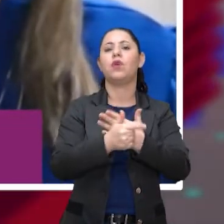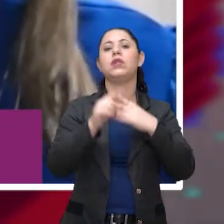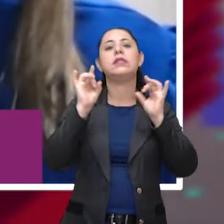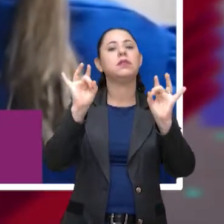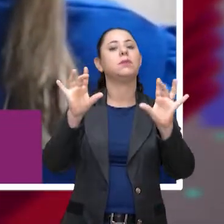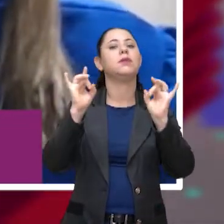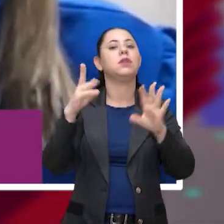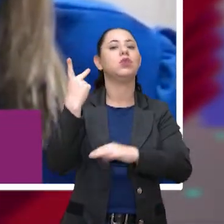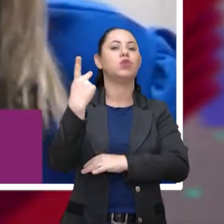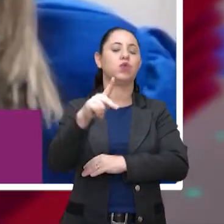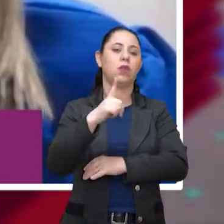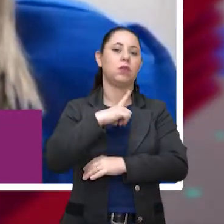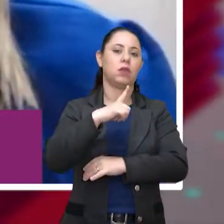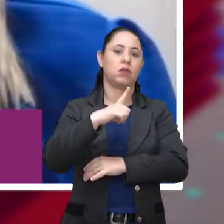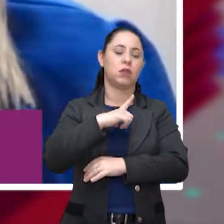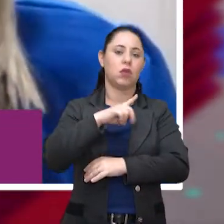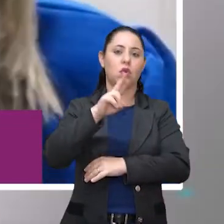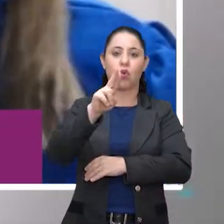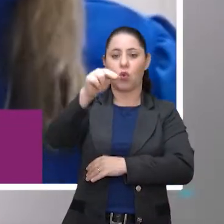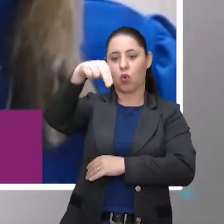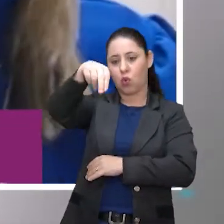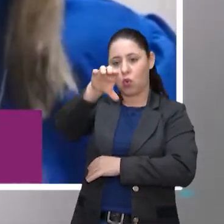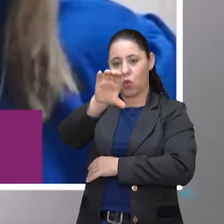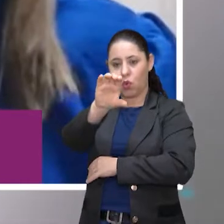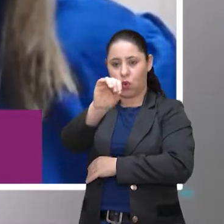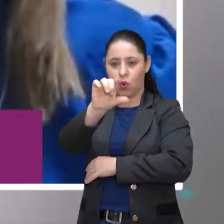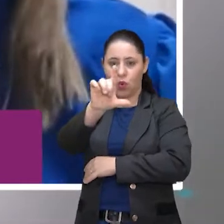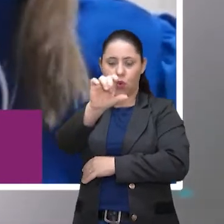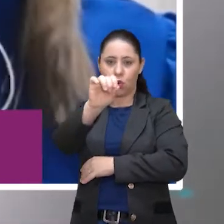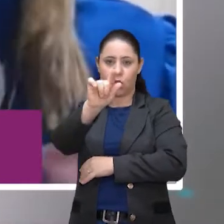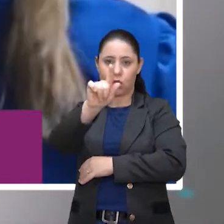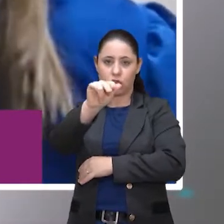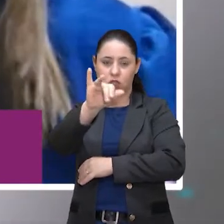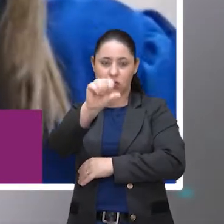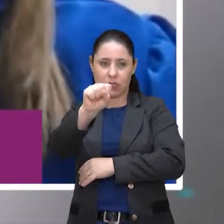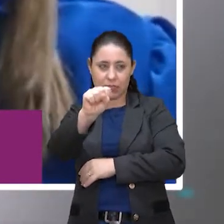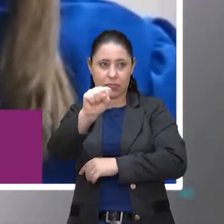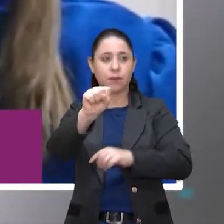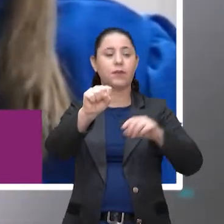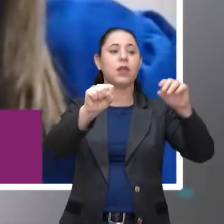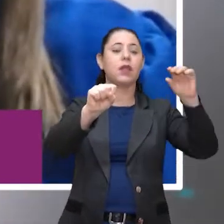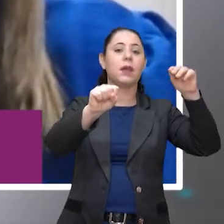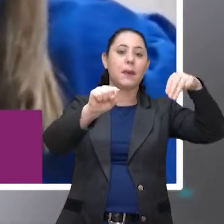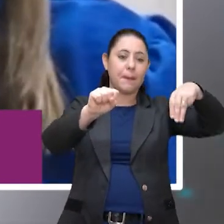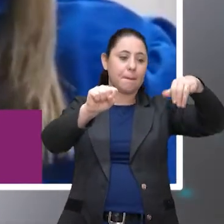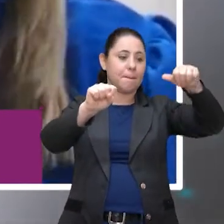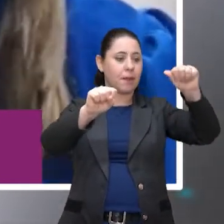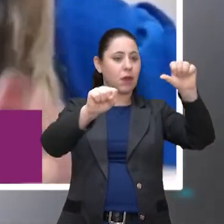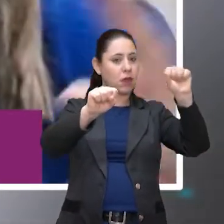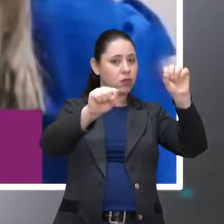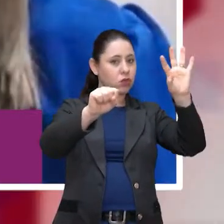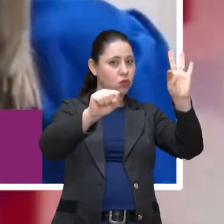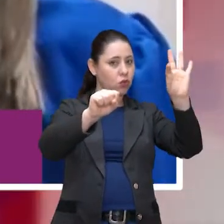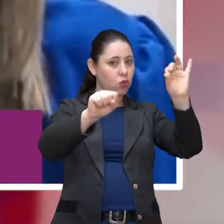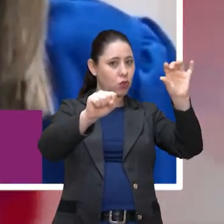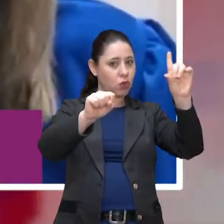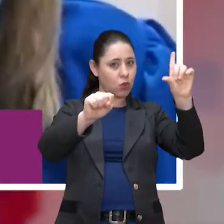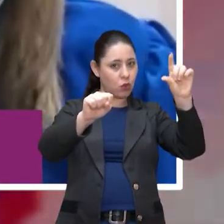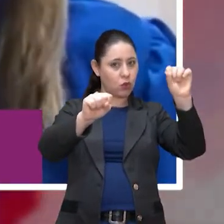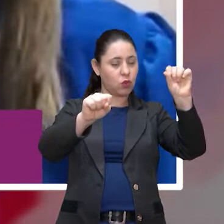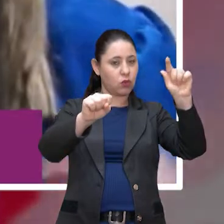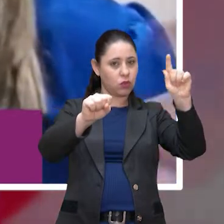sua especialidade. A gente tem o oncologista e a senhora, né, mastologista. Qual que é a sua função nesse